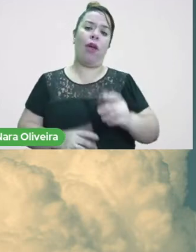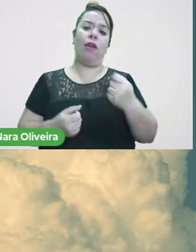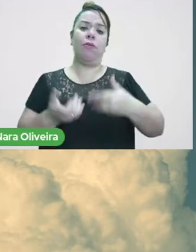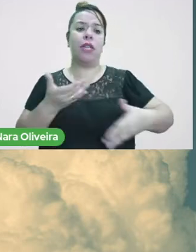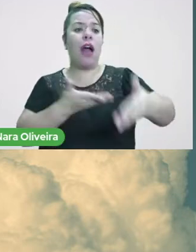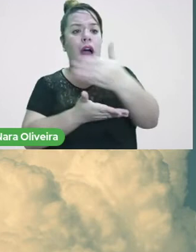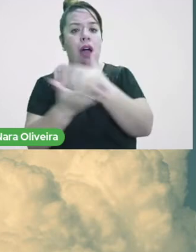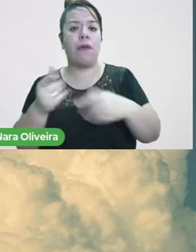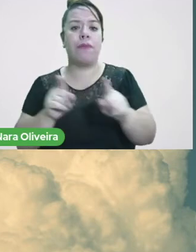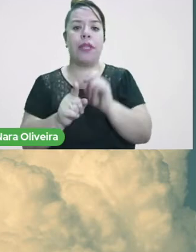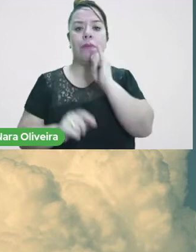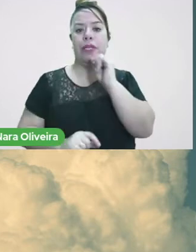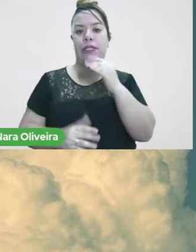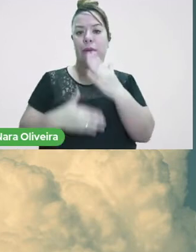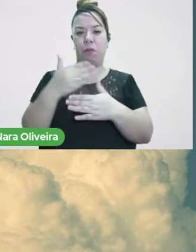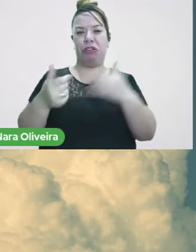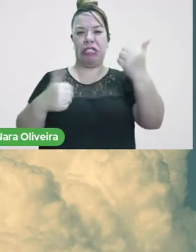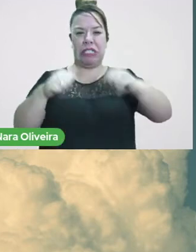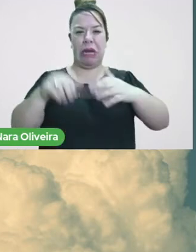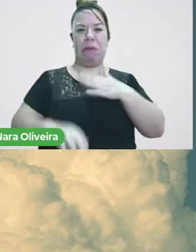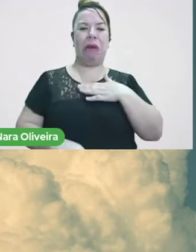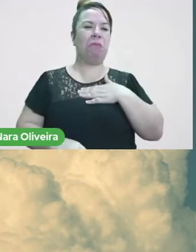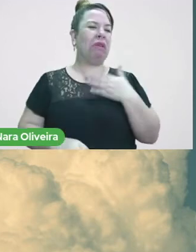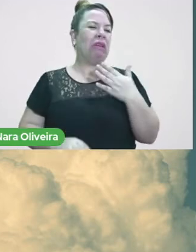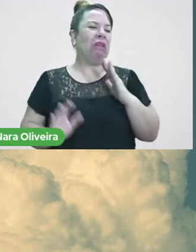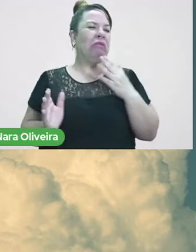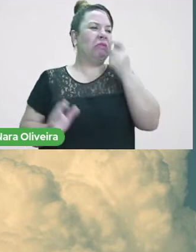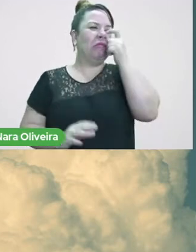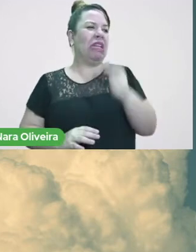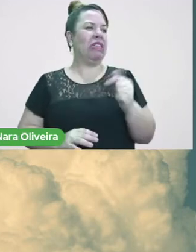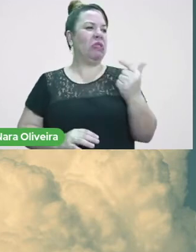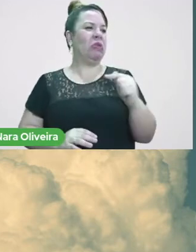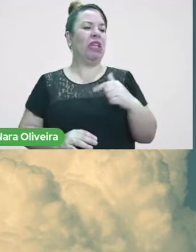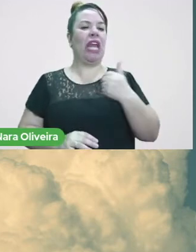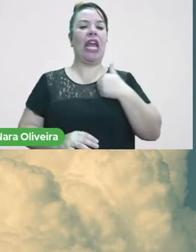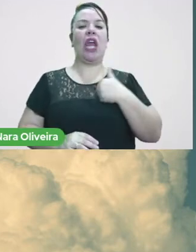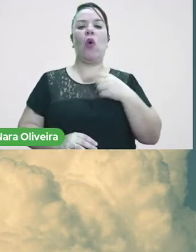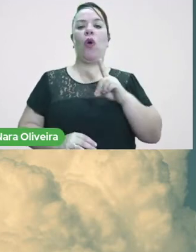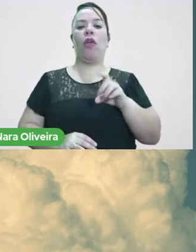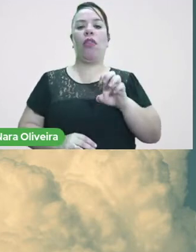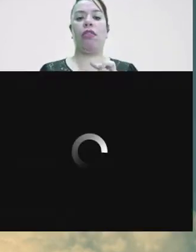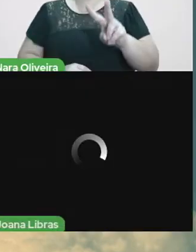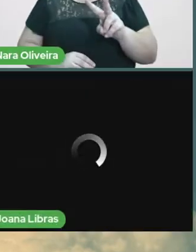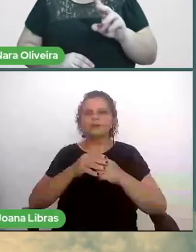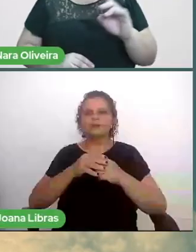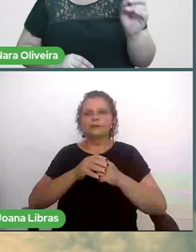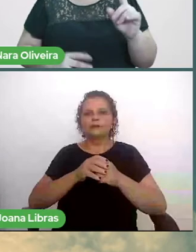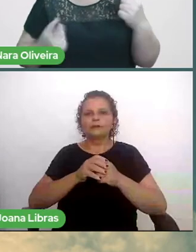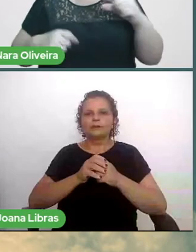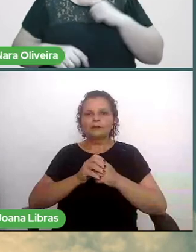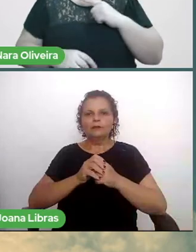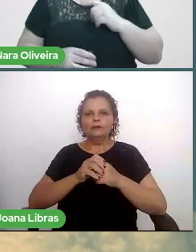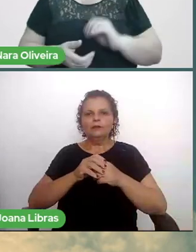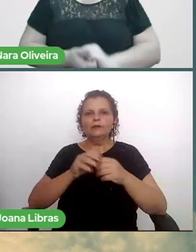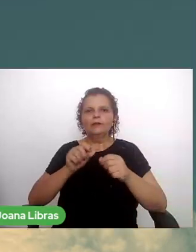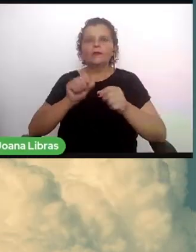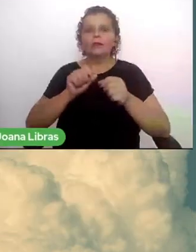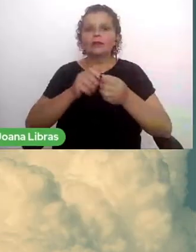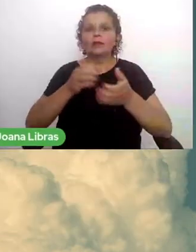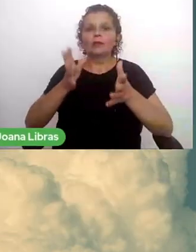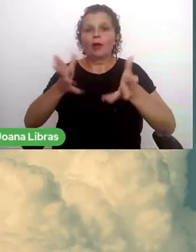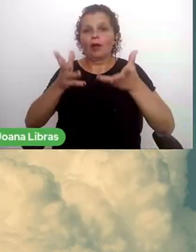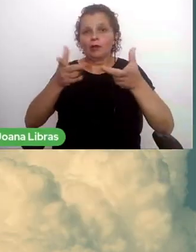de análise não me interessa porque eu sou dev. Tem que interessar, tá? Num time ágil, num time colaborativo, a gente precisa desse tipo